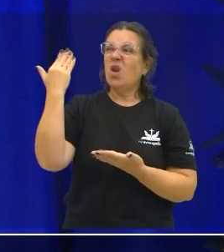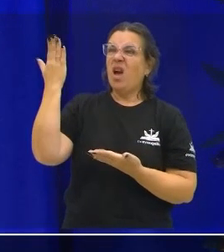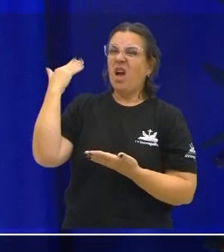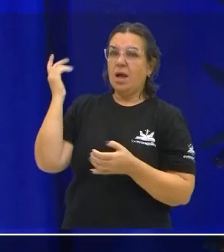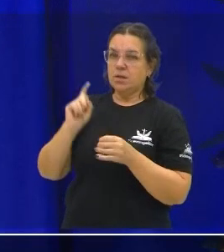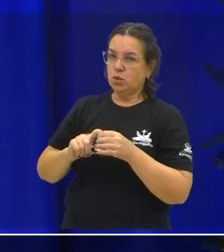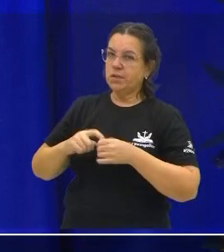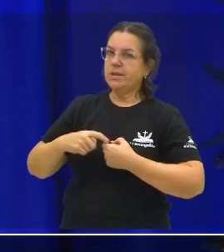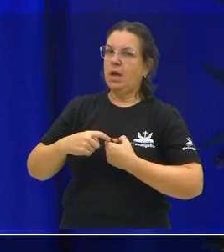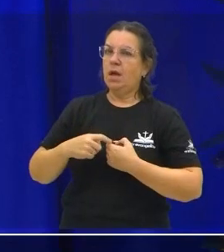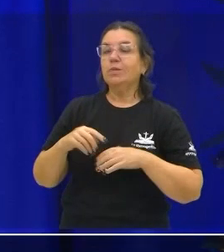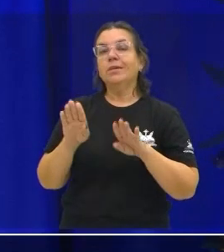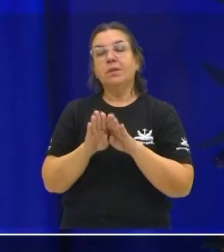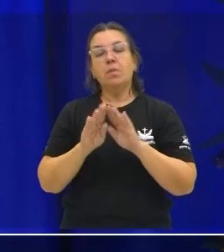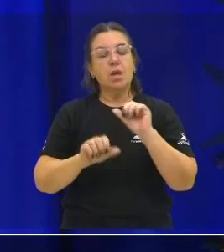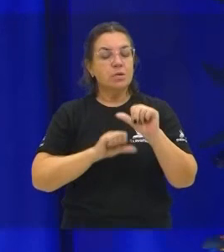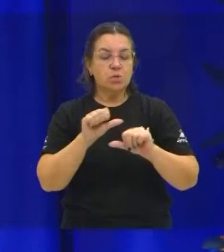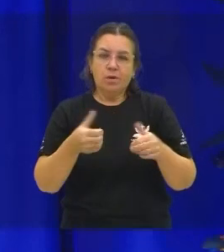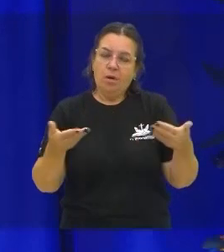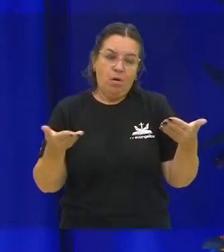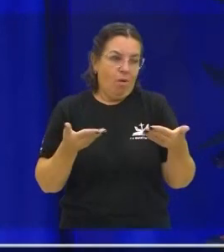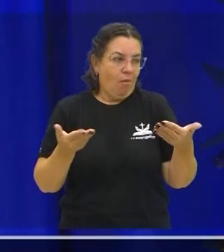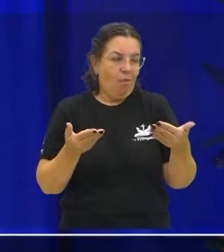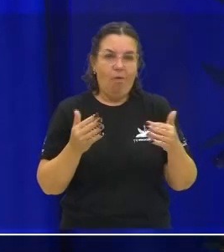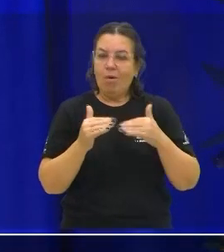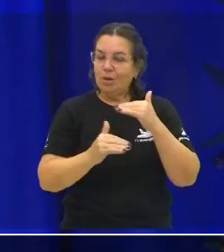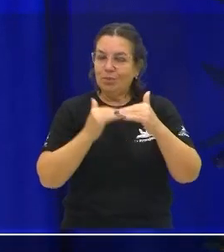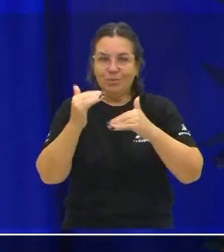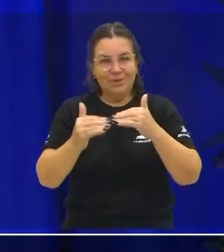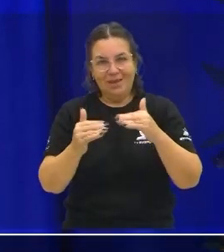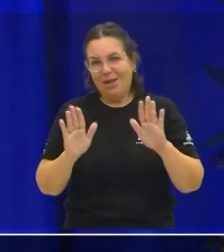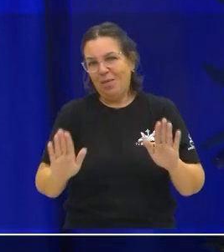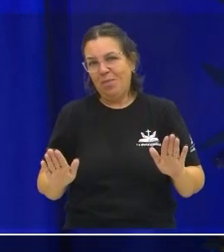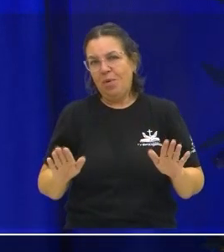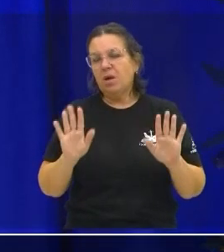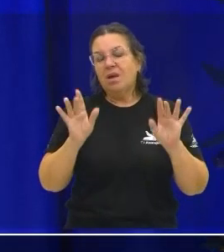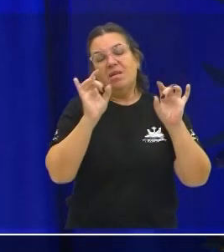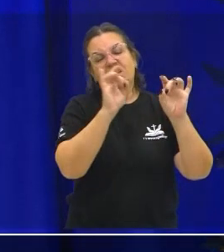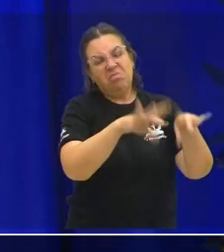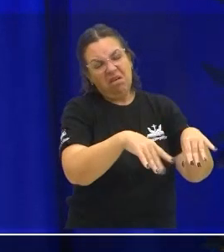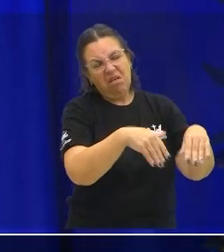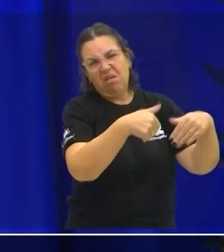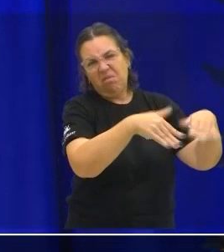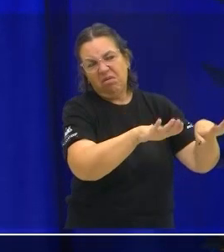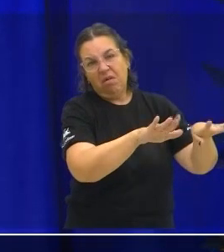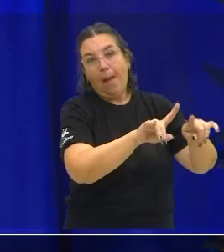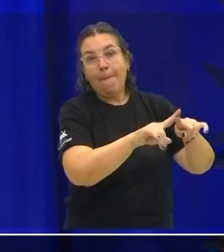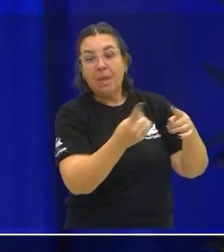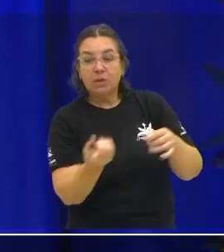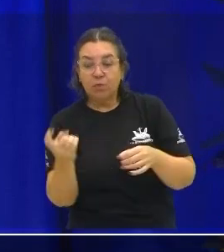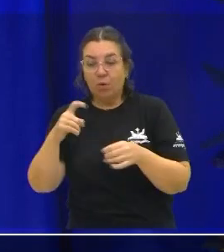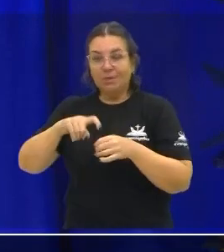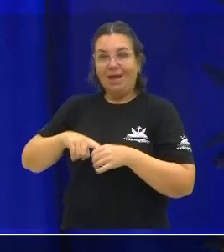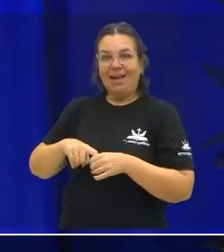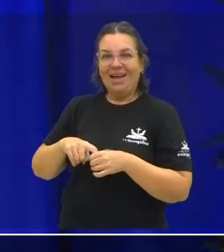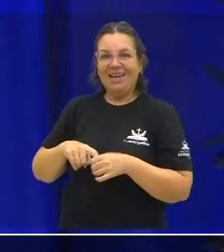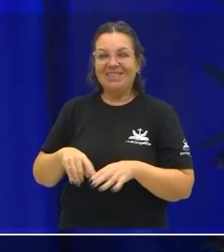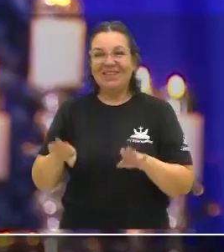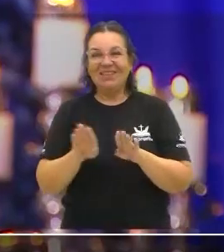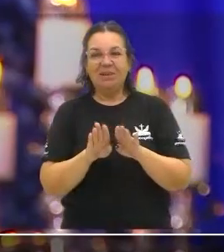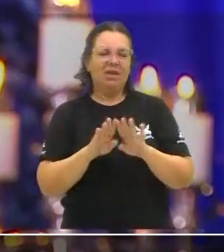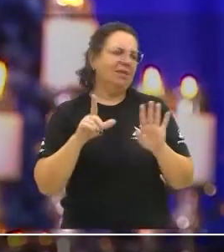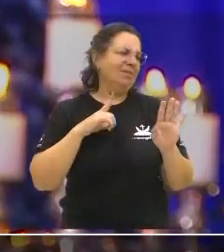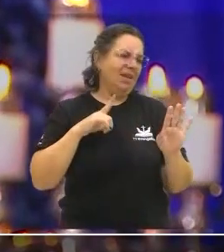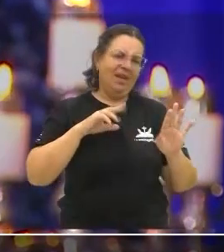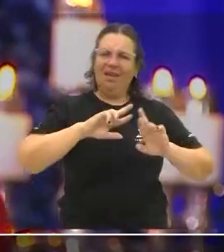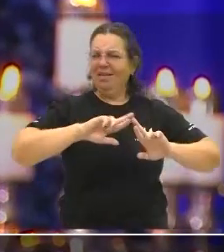associados, aqueles que se tornaram com o tempo, aqueles que largaram de mão, aqueles que vão voltar, porque é sempre assim,